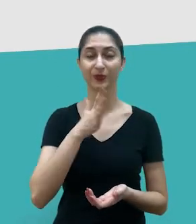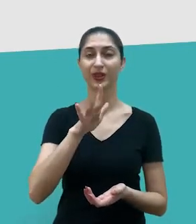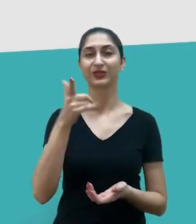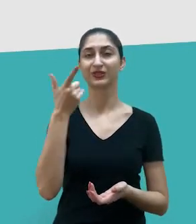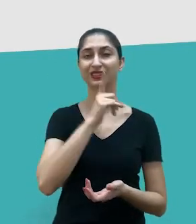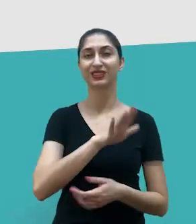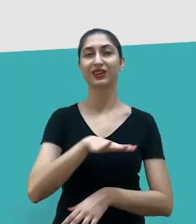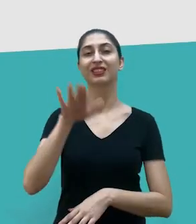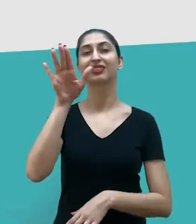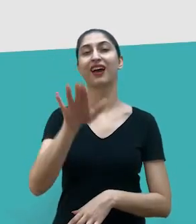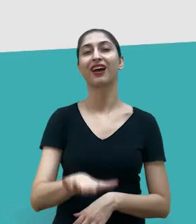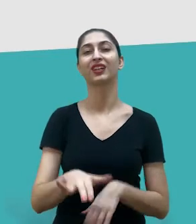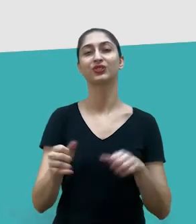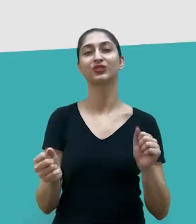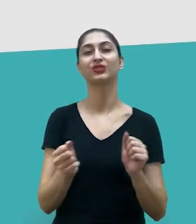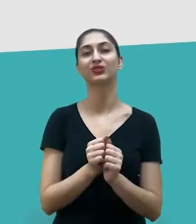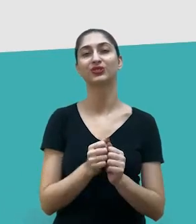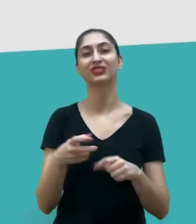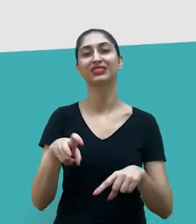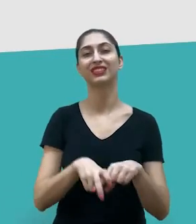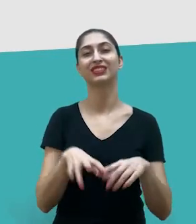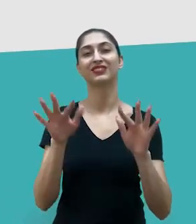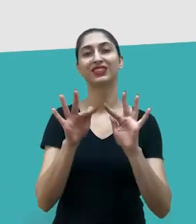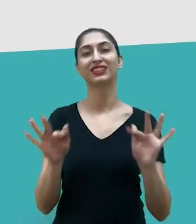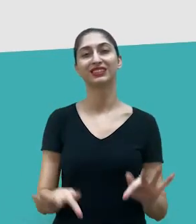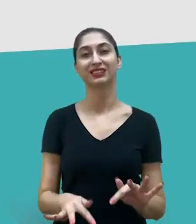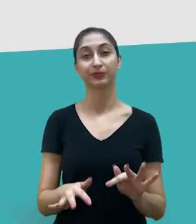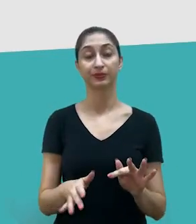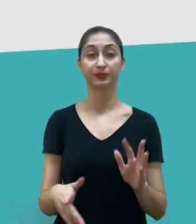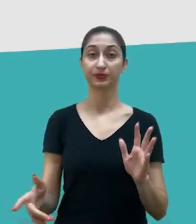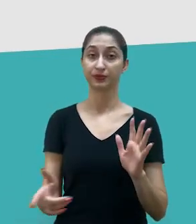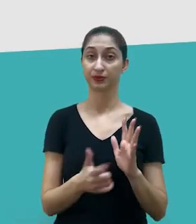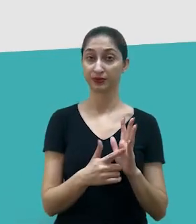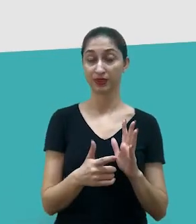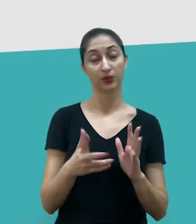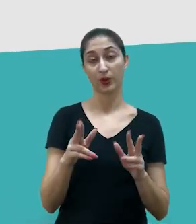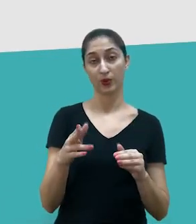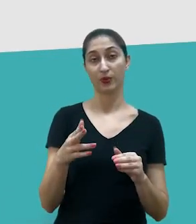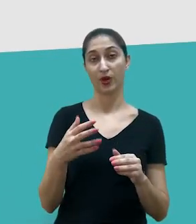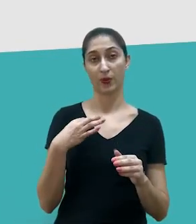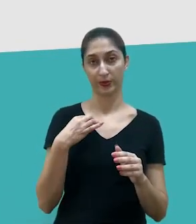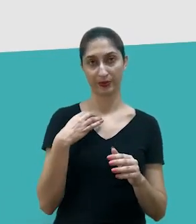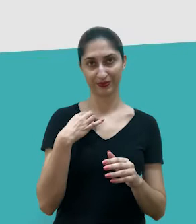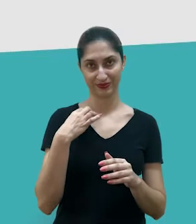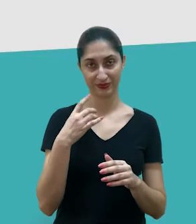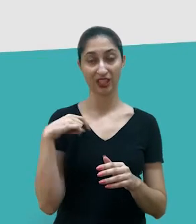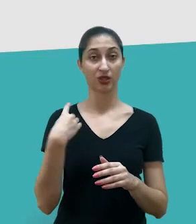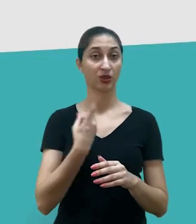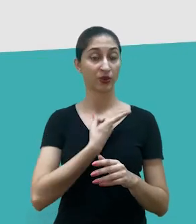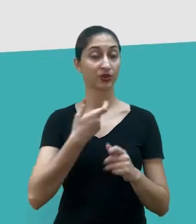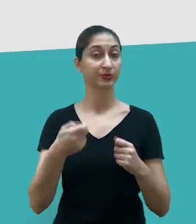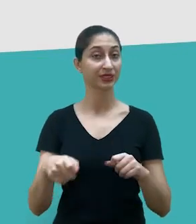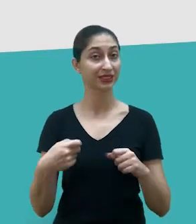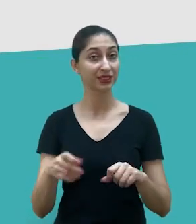gente passa uma tarde inteira sendo feliz. E a mesma coisa são com as roupas. Então, nós